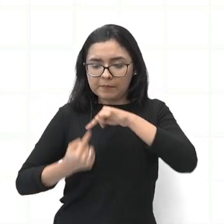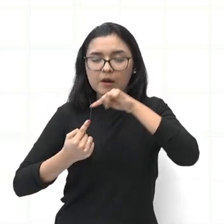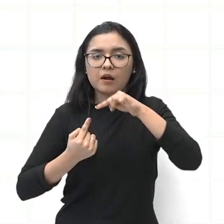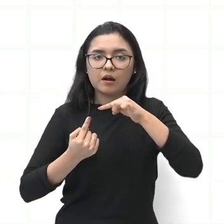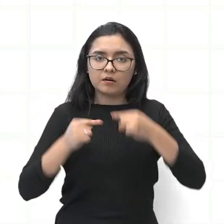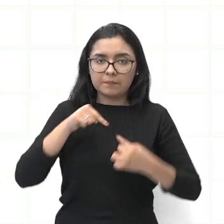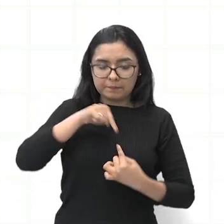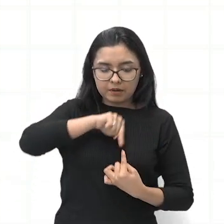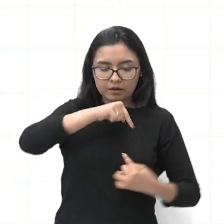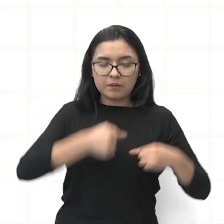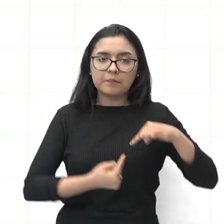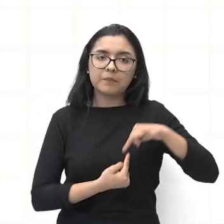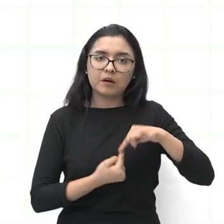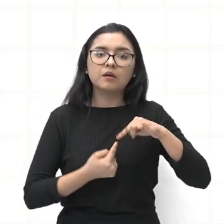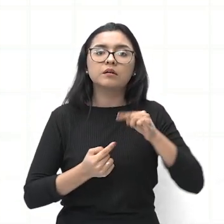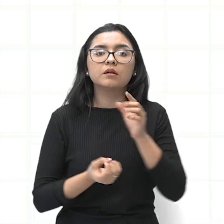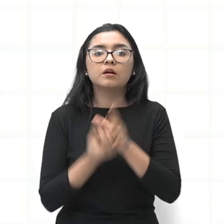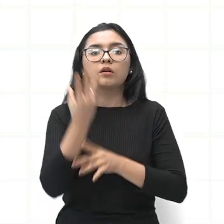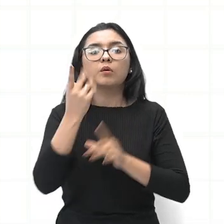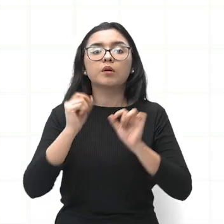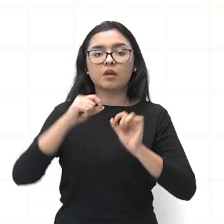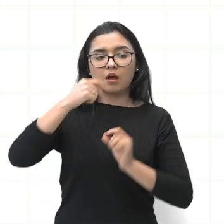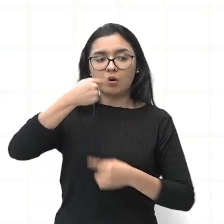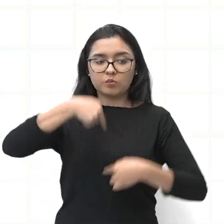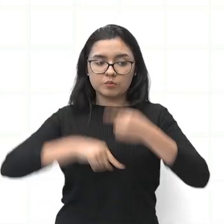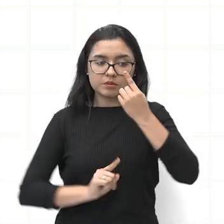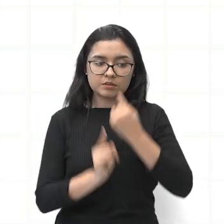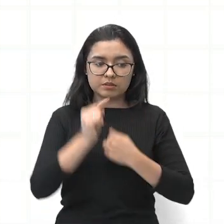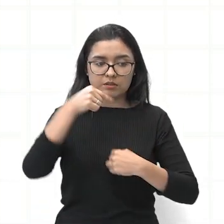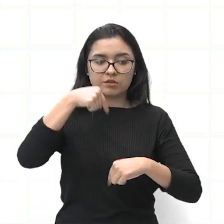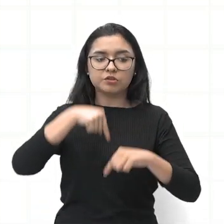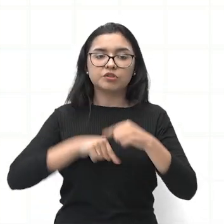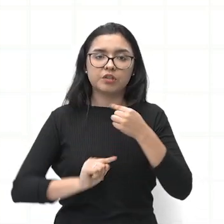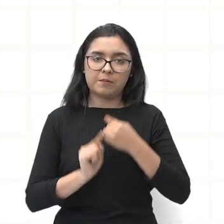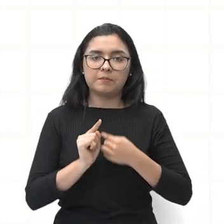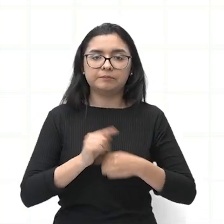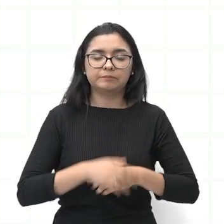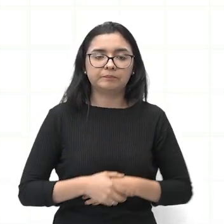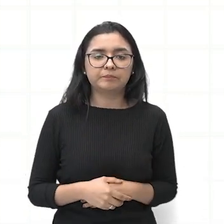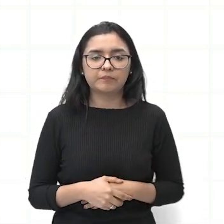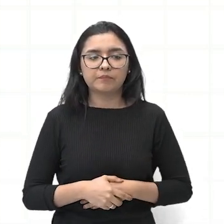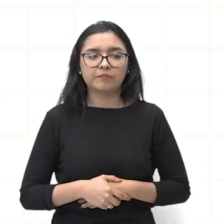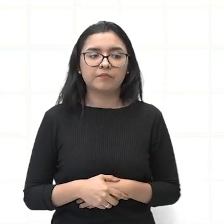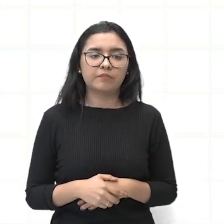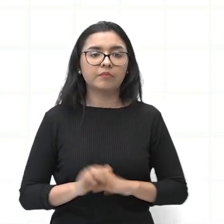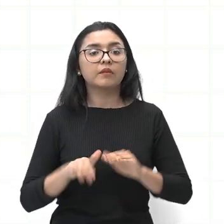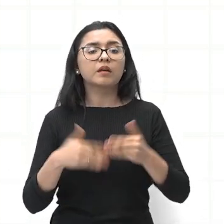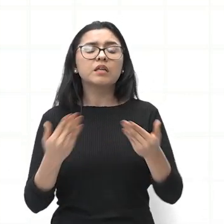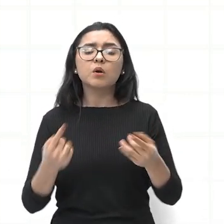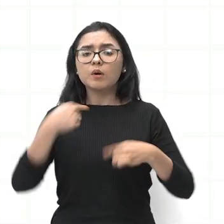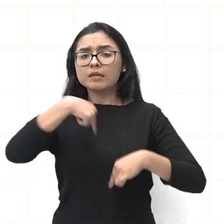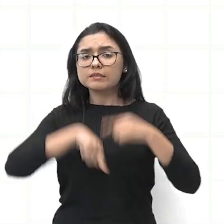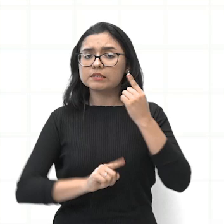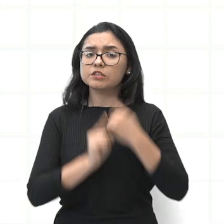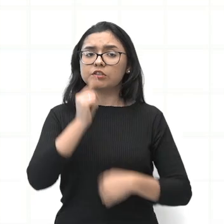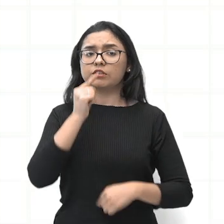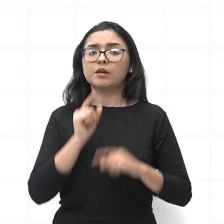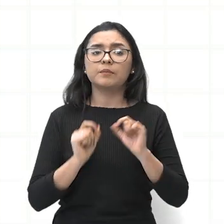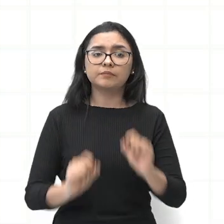se une a uma bexiga e forma o nosso sistema urinário. E esse